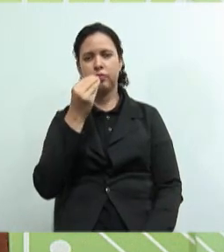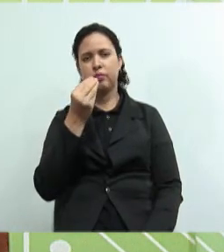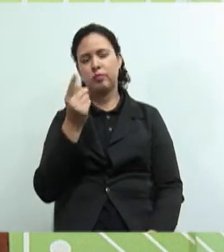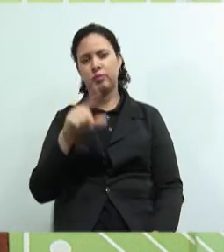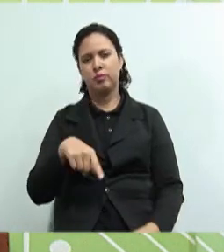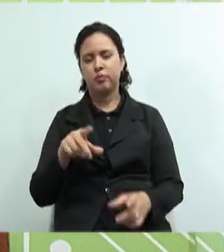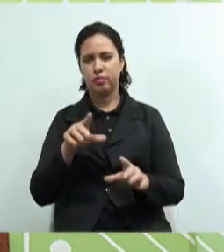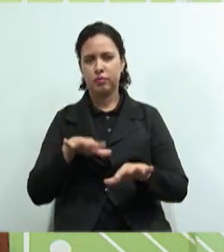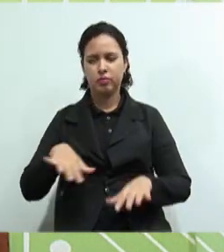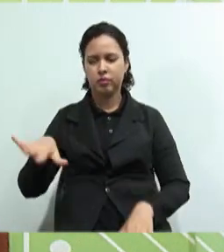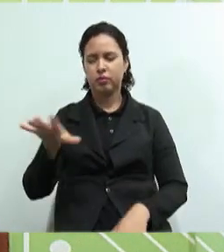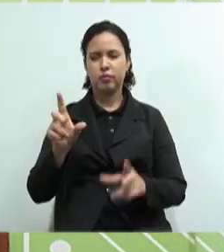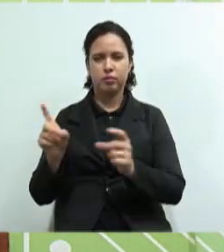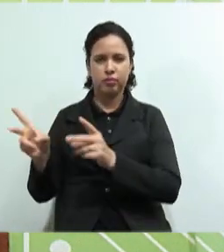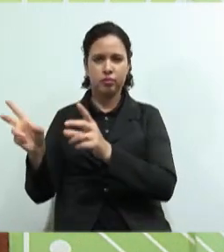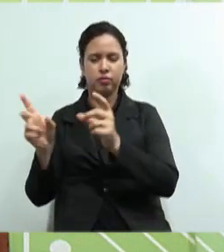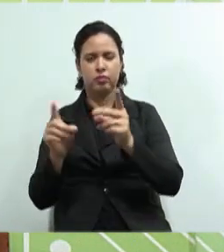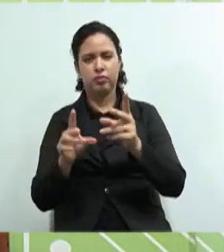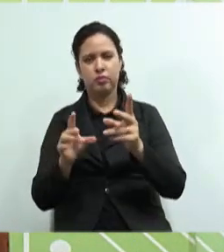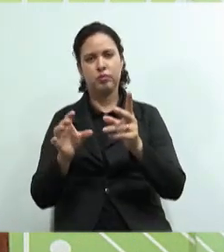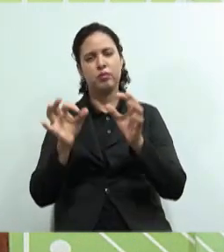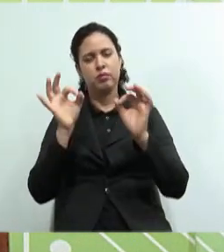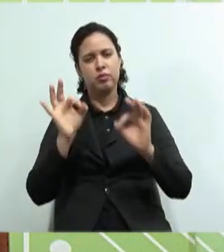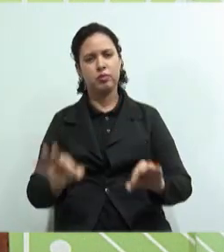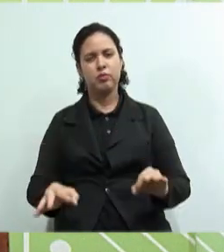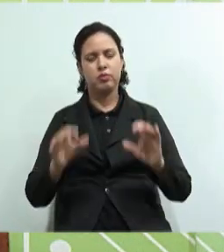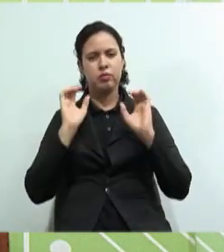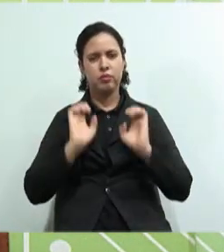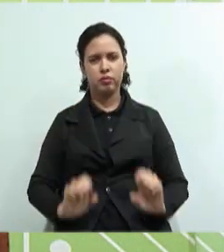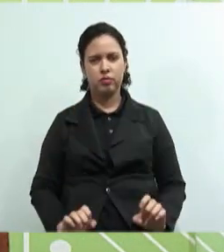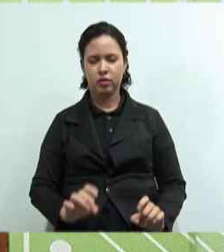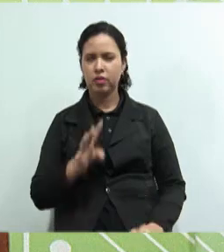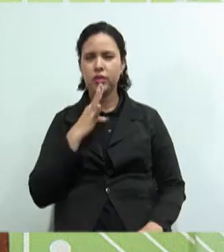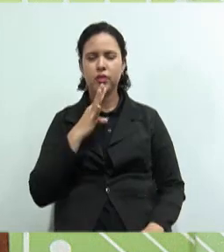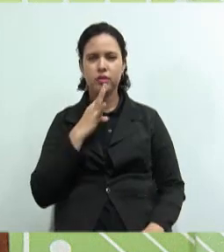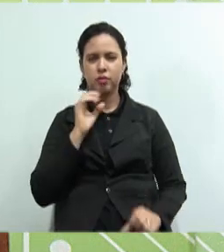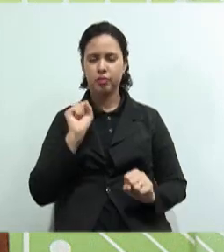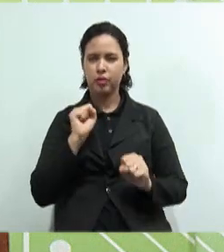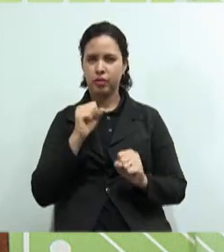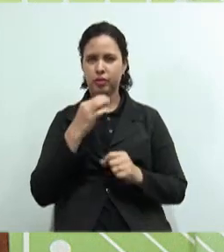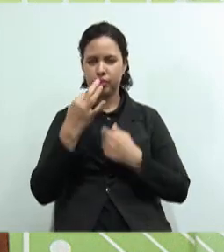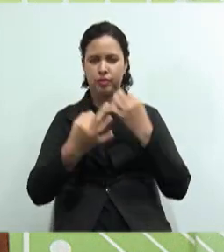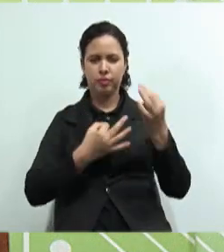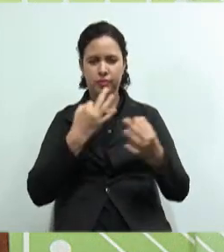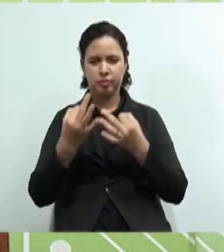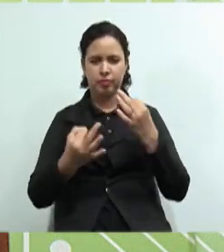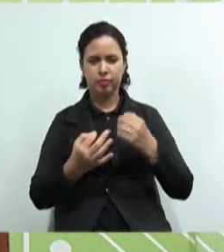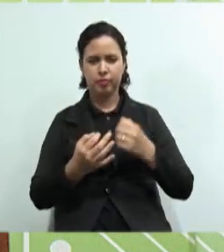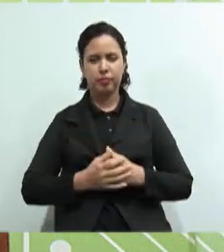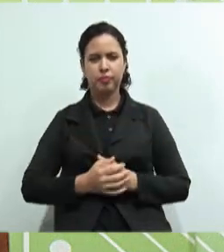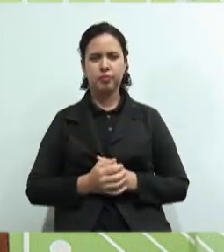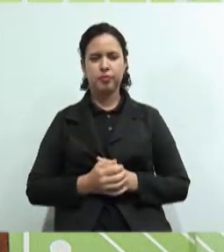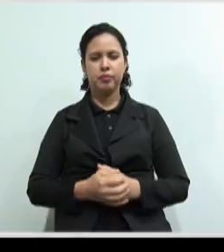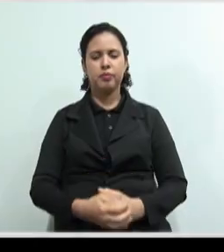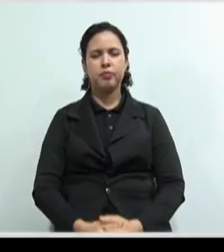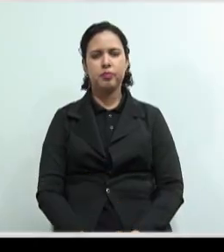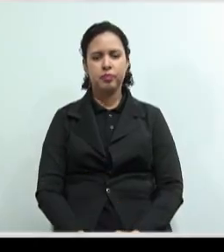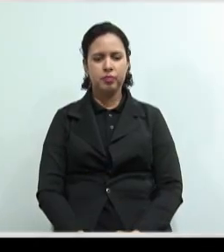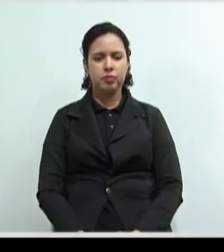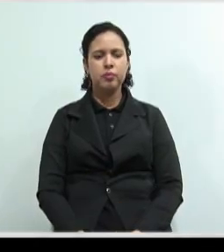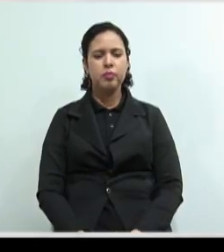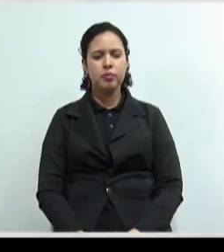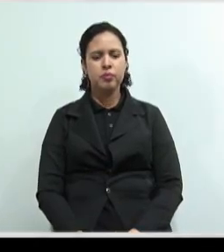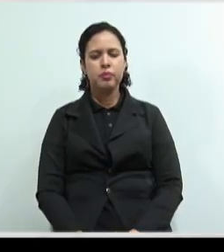ético? Você conhece outras situações onde ele acontece no seu município? Comente com a gente. Continuando no slide, a gente vê